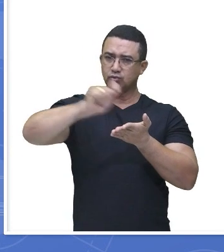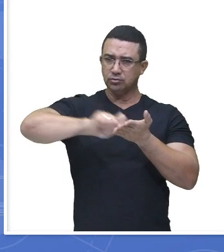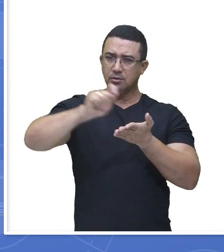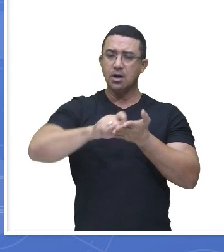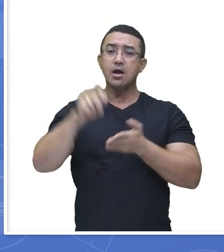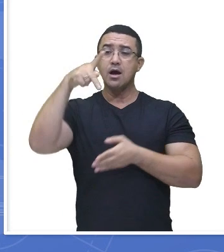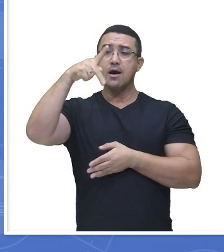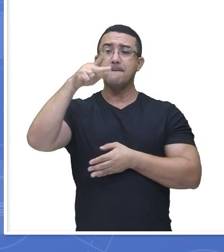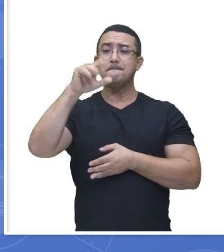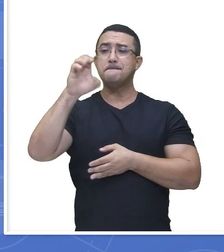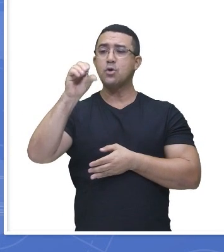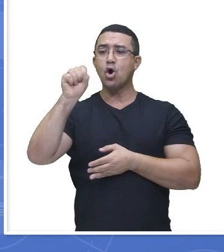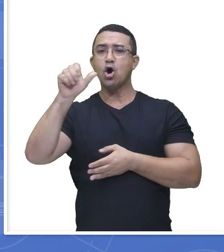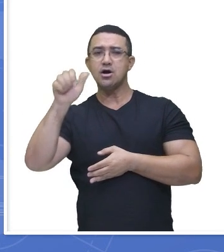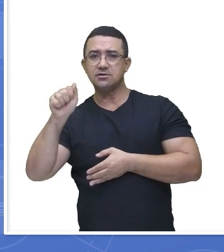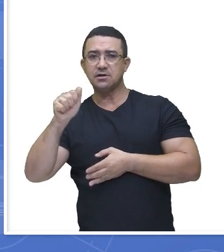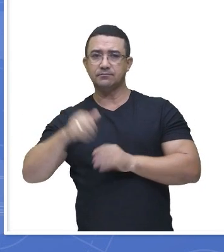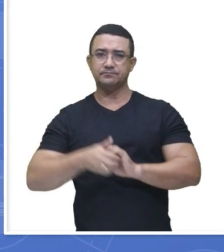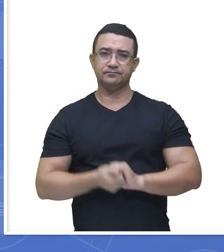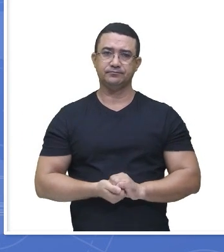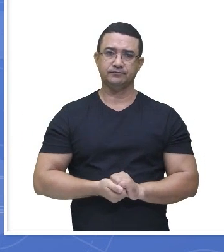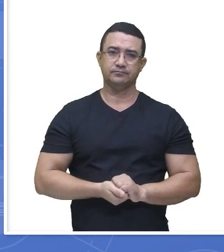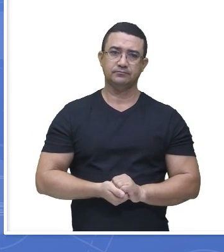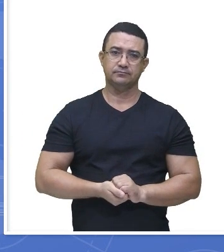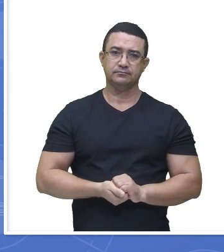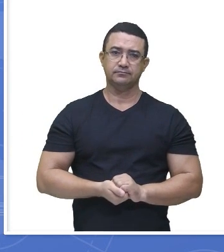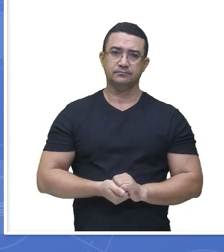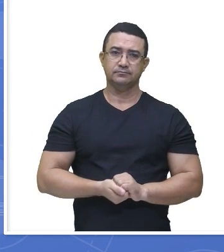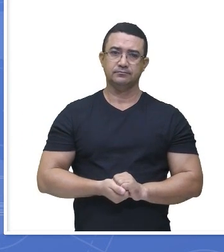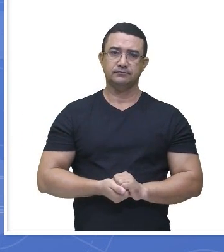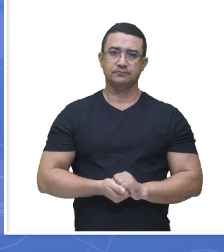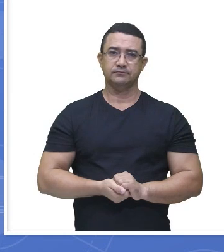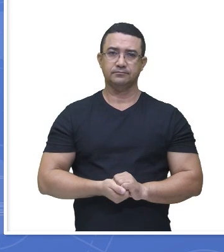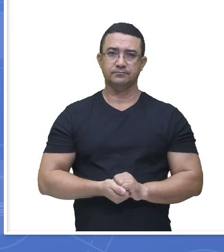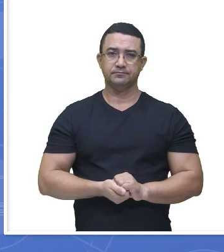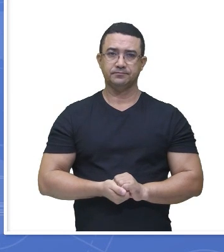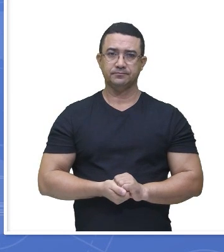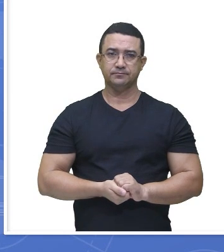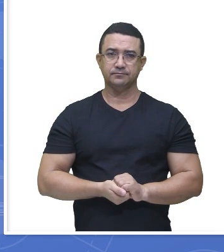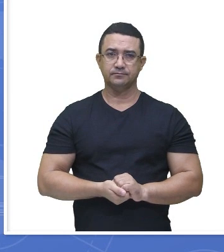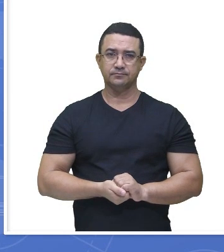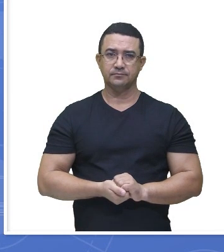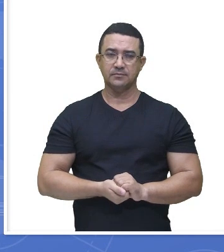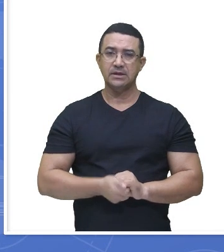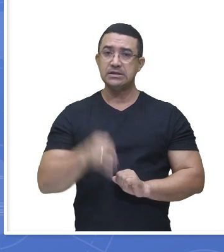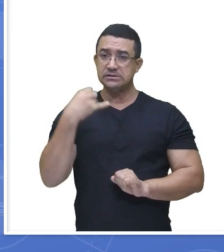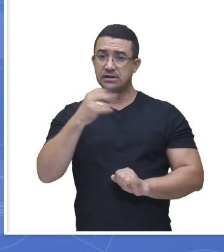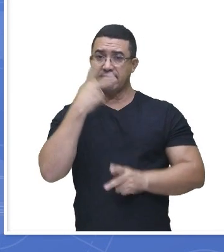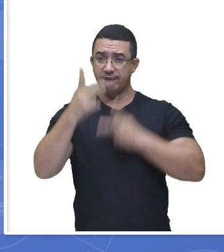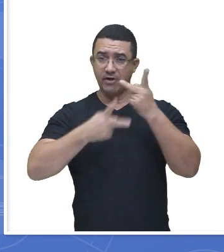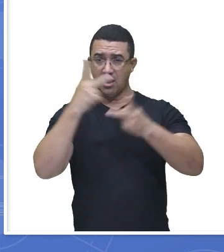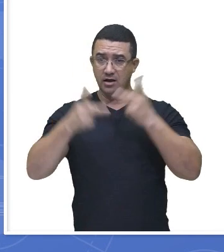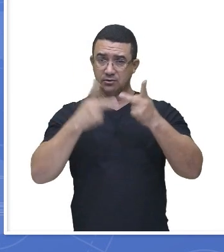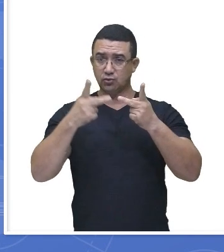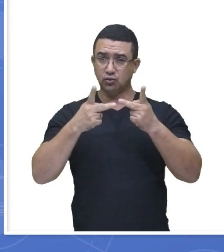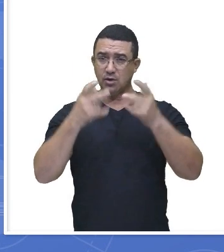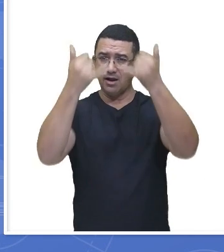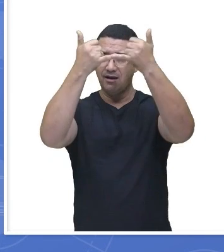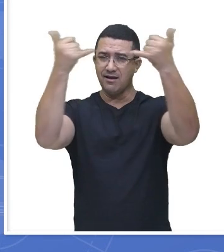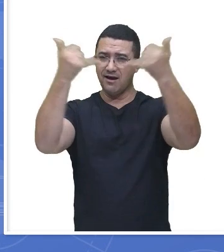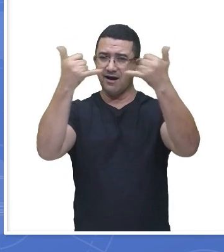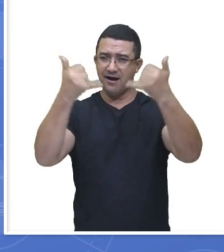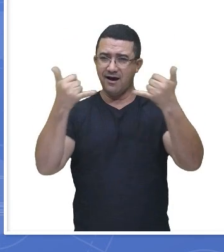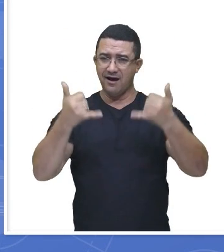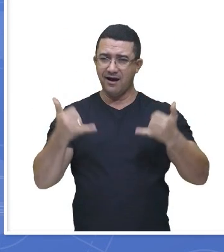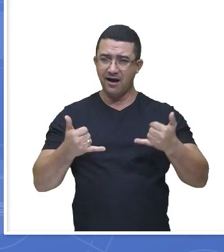pontuação e todo o mais. Isso daí tem a ver com personagem? Não. Se aqui está falando a questão da prosa, a linha inteira,